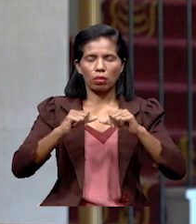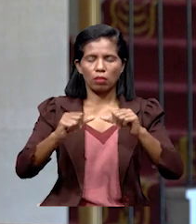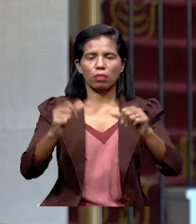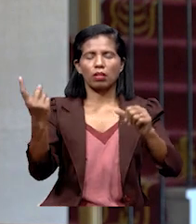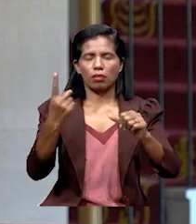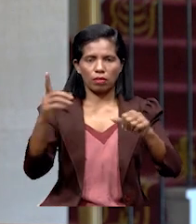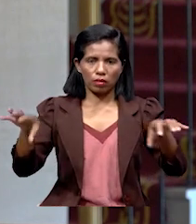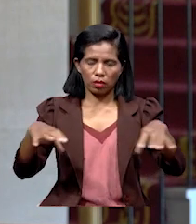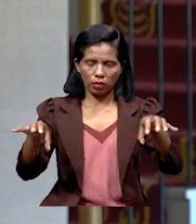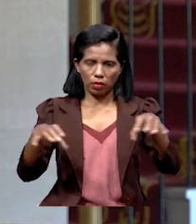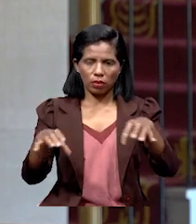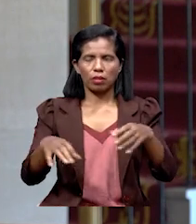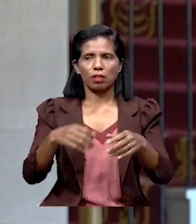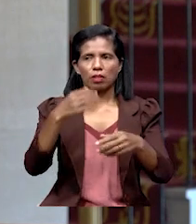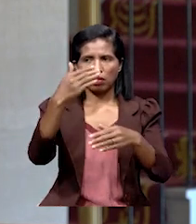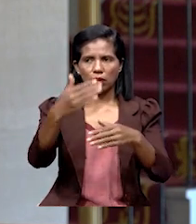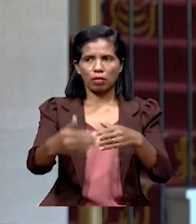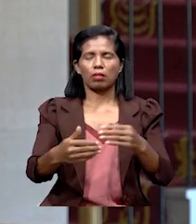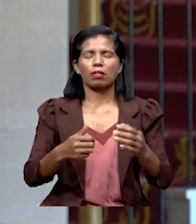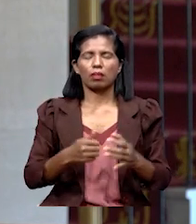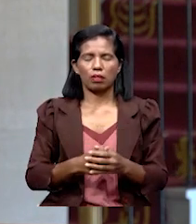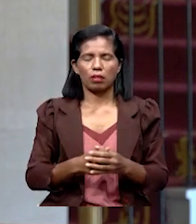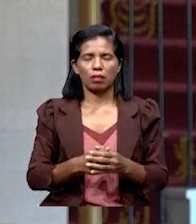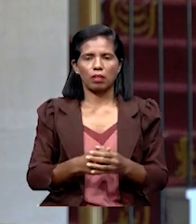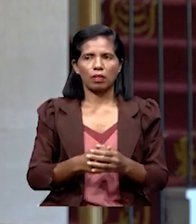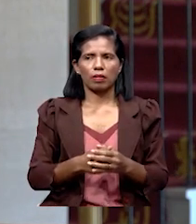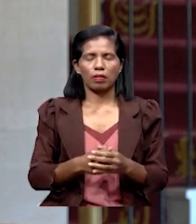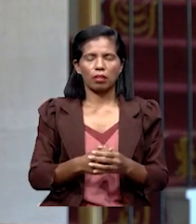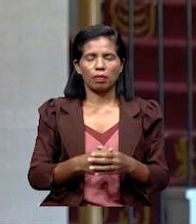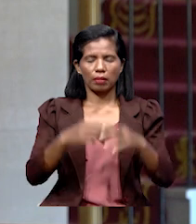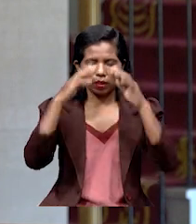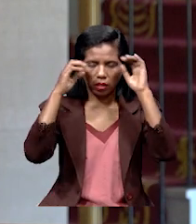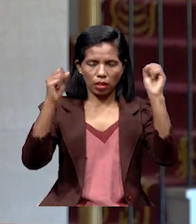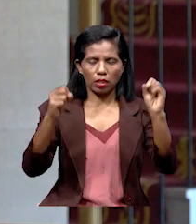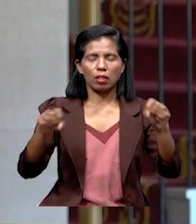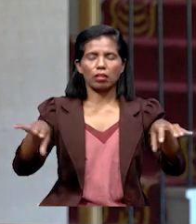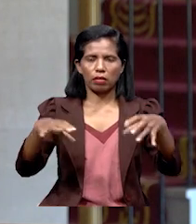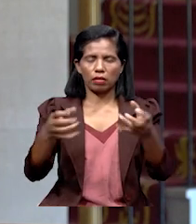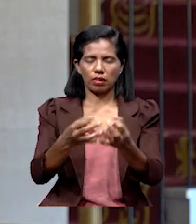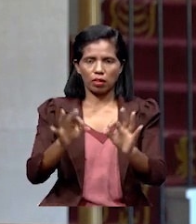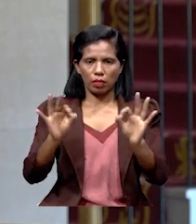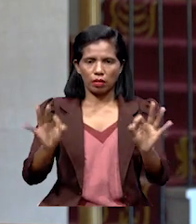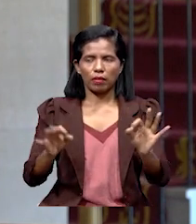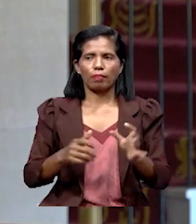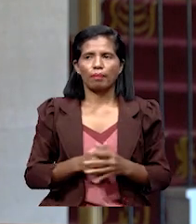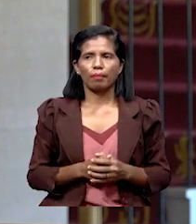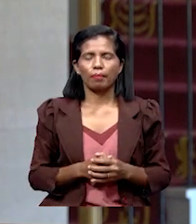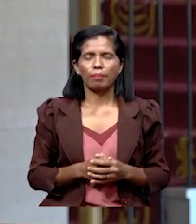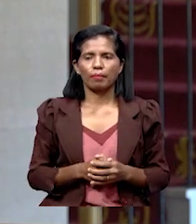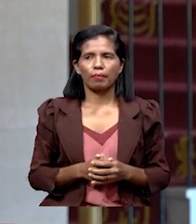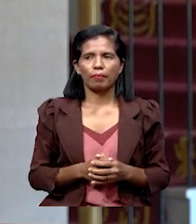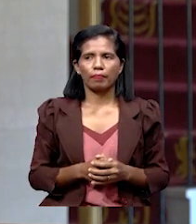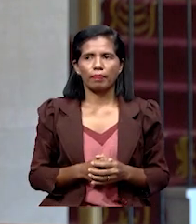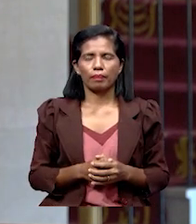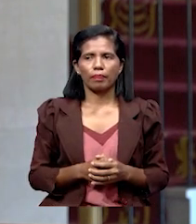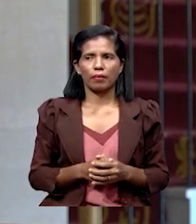toda esta irmandade, como o Sr. Presidente se referiu, se vai concretizar em